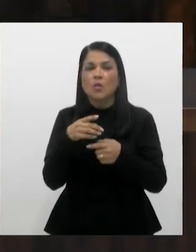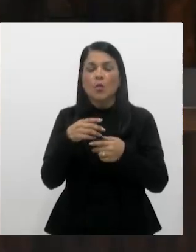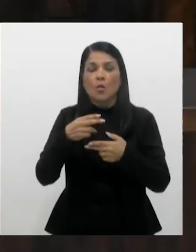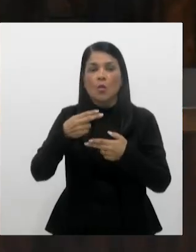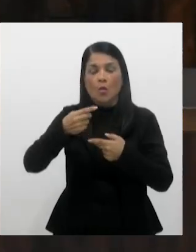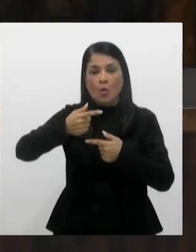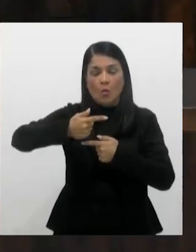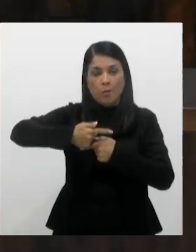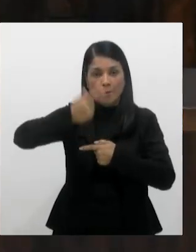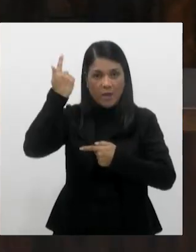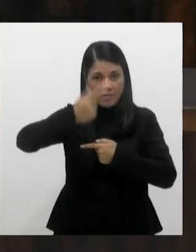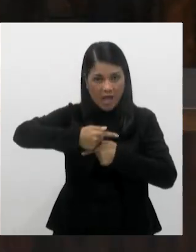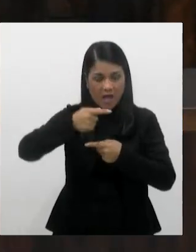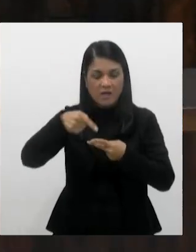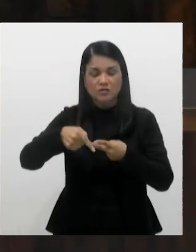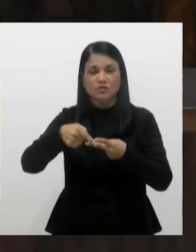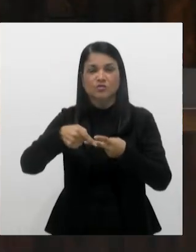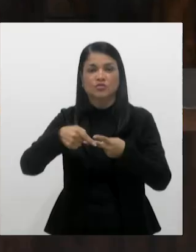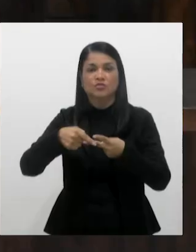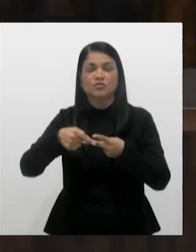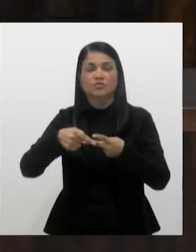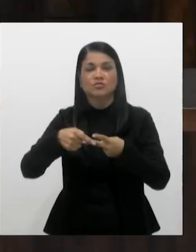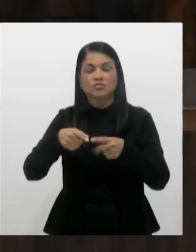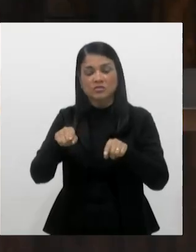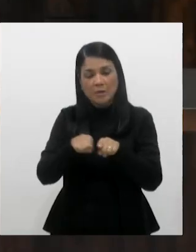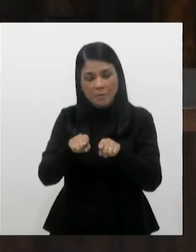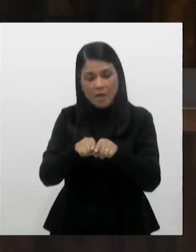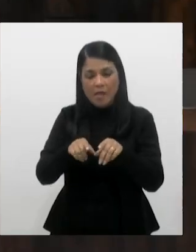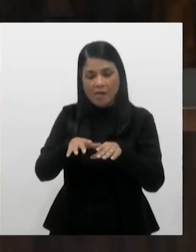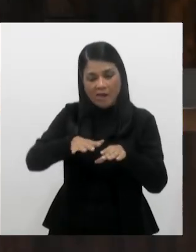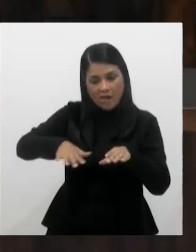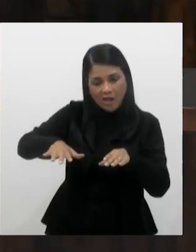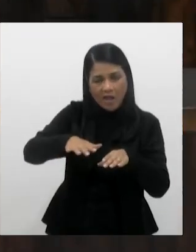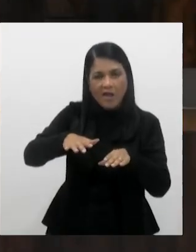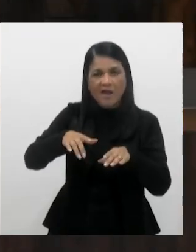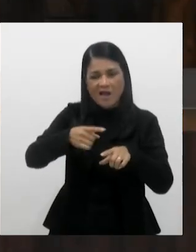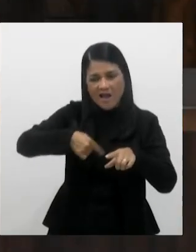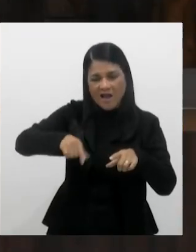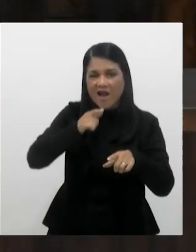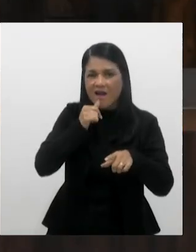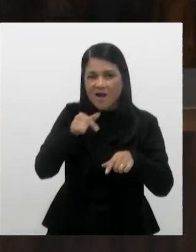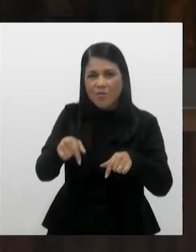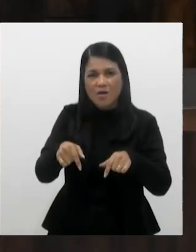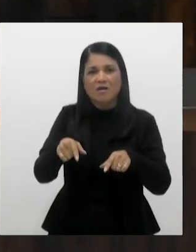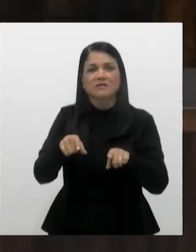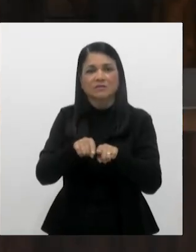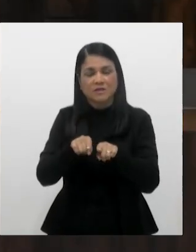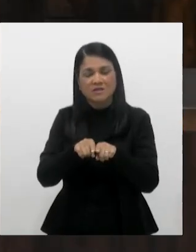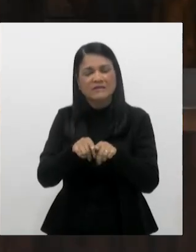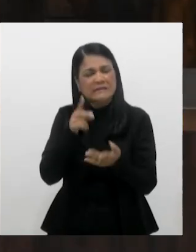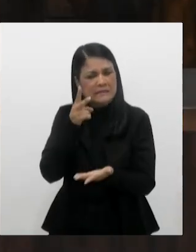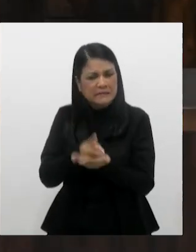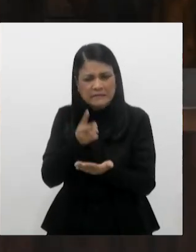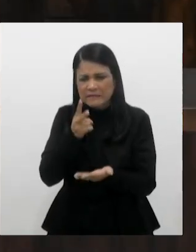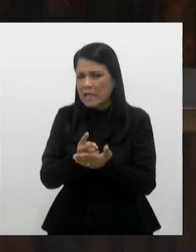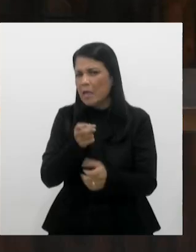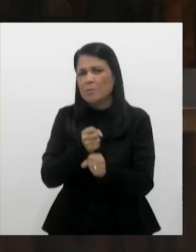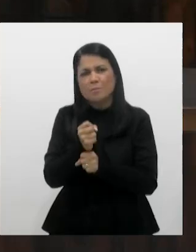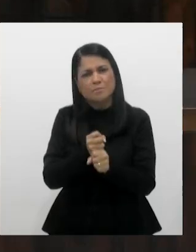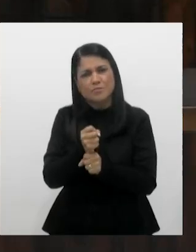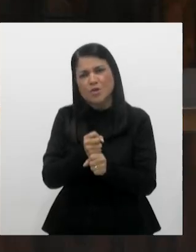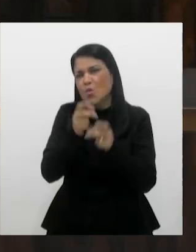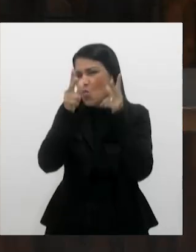vê também nas rodovias, né, tem os bolsões, e todo ano é a mesma coisa, e eles não tomam iniciativa nenhuma